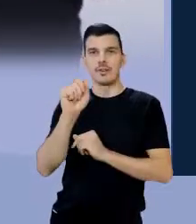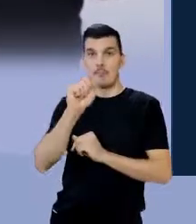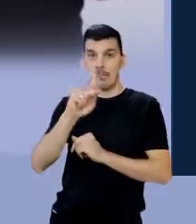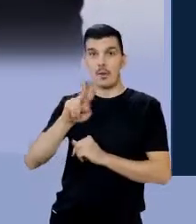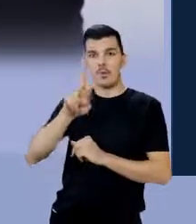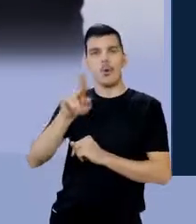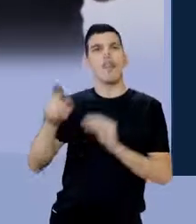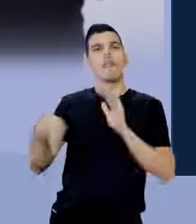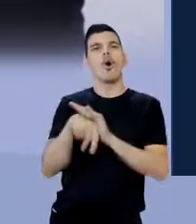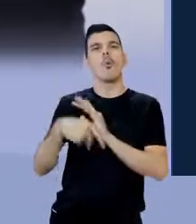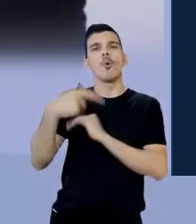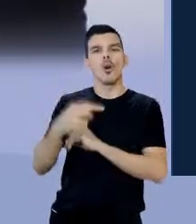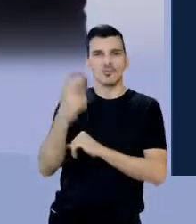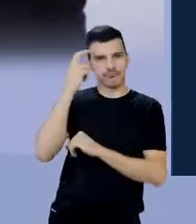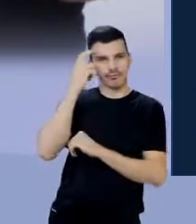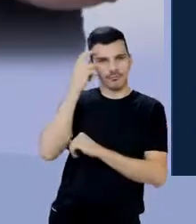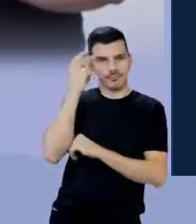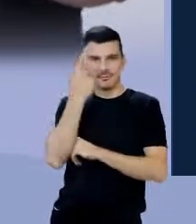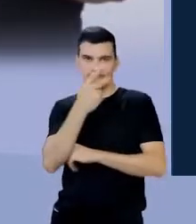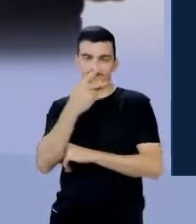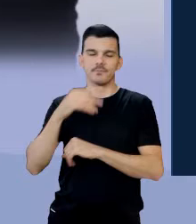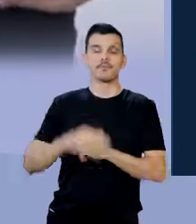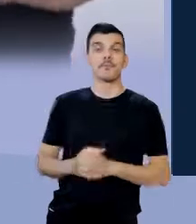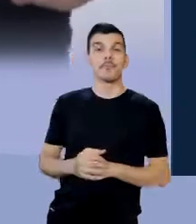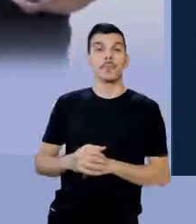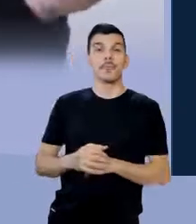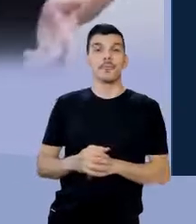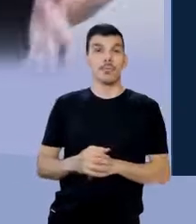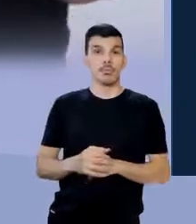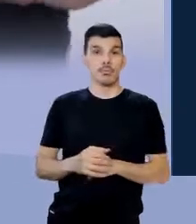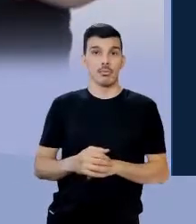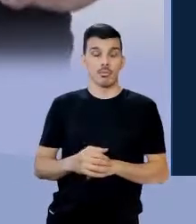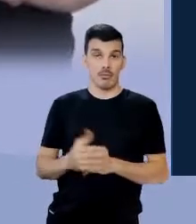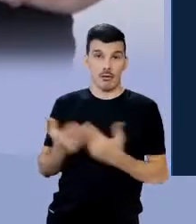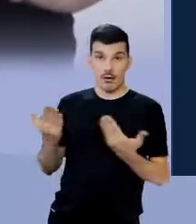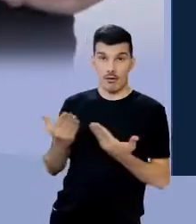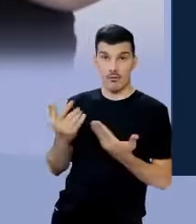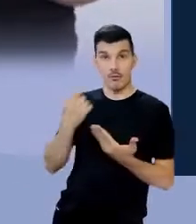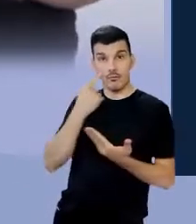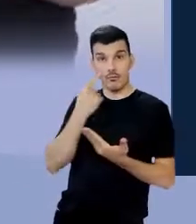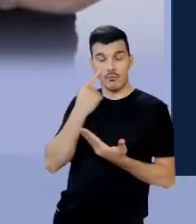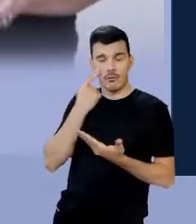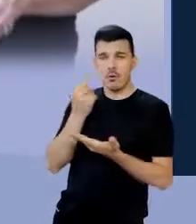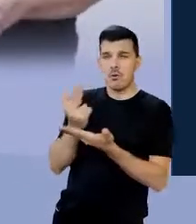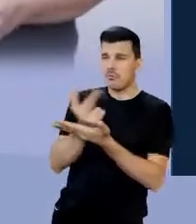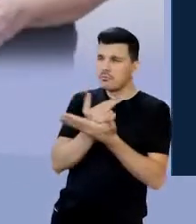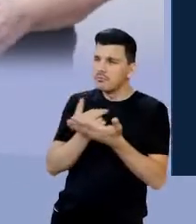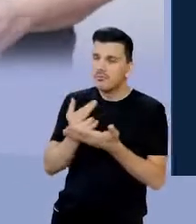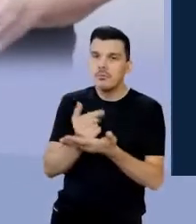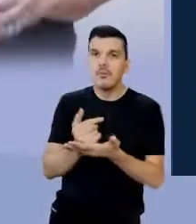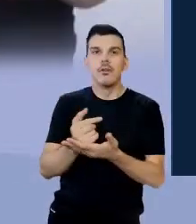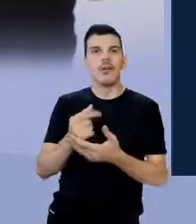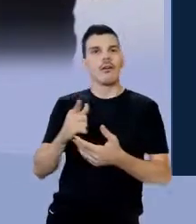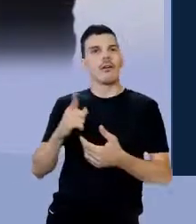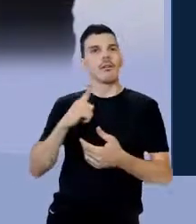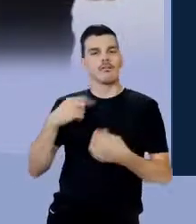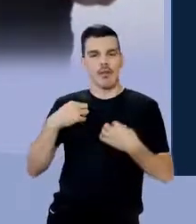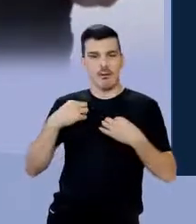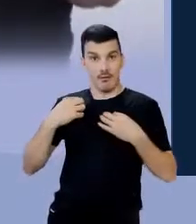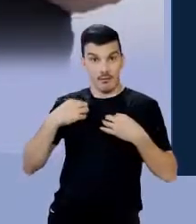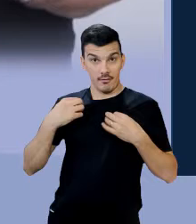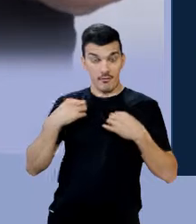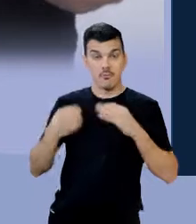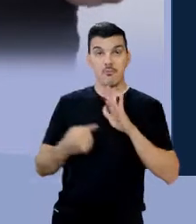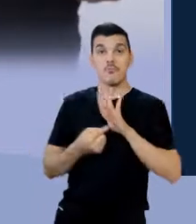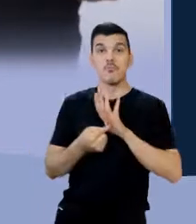é específico da região do cangaço. O homem mostrado por Cândido Portinari, além de